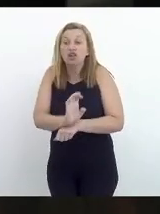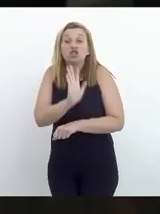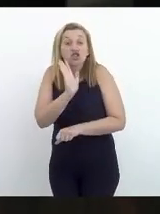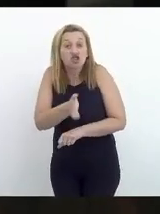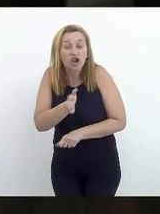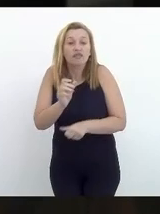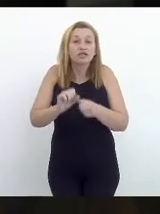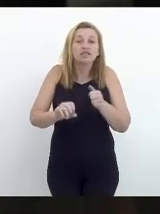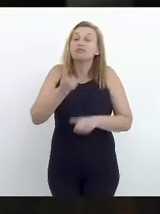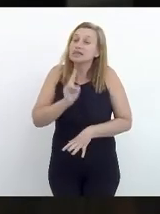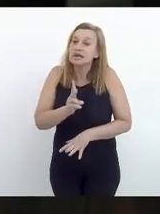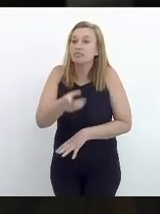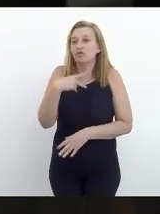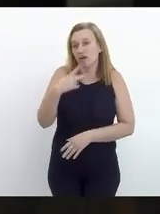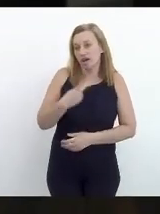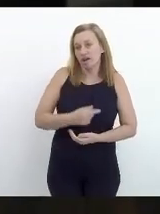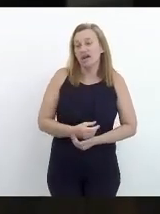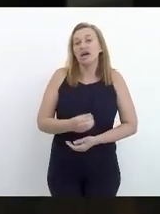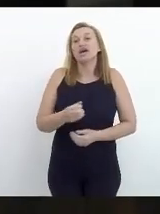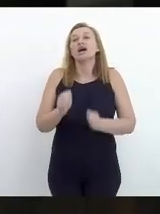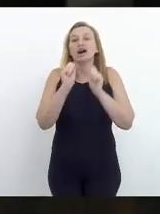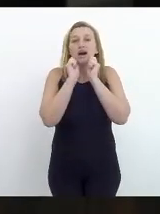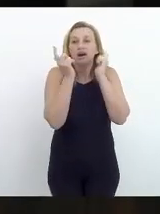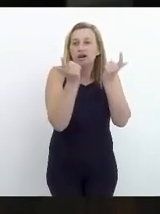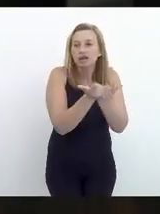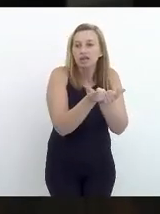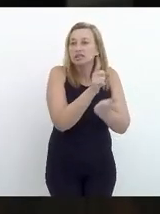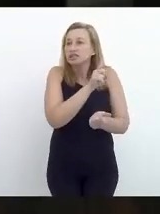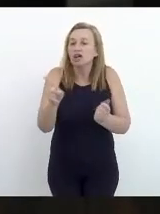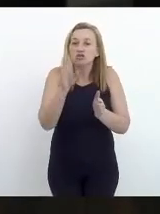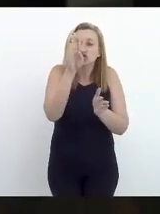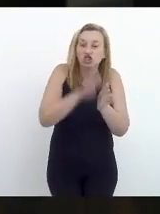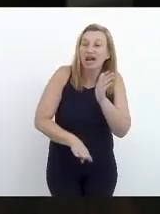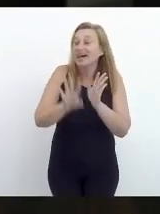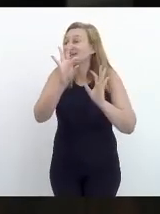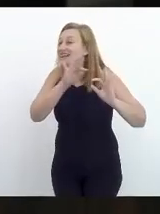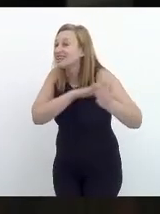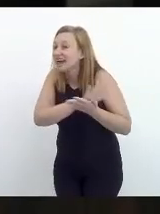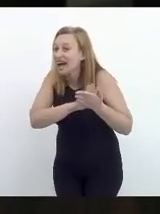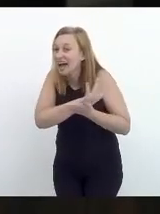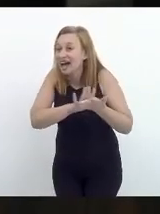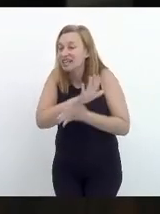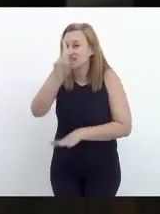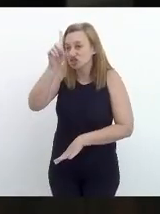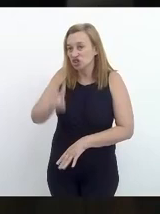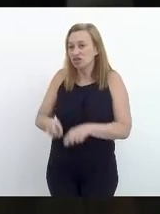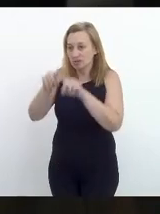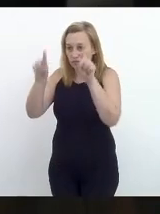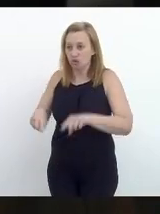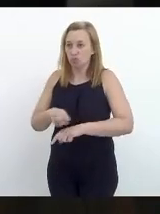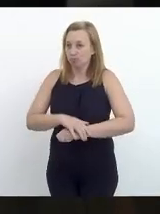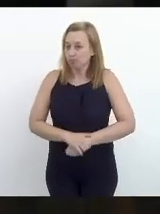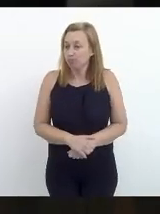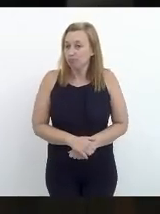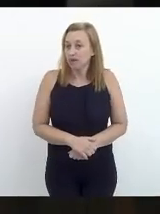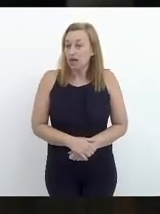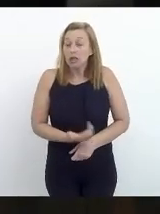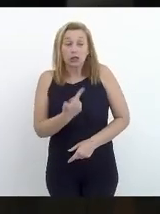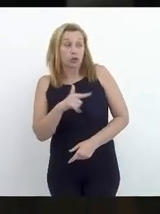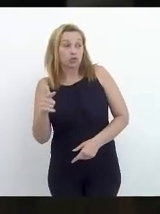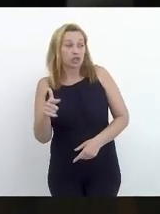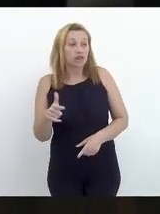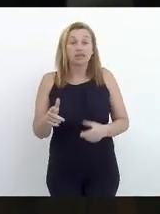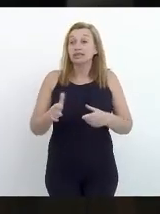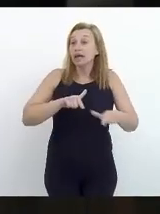sempre eu tenho falado, a Assembleia não irá retirar nenhum direito dos servidores. Não existe